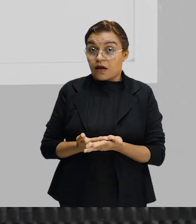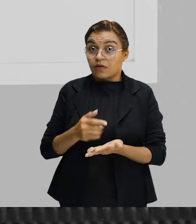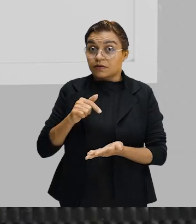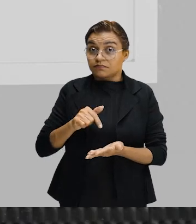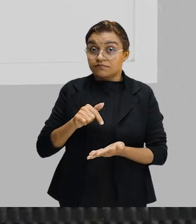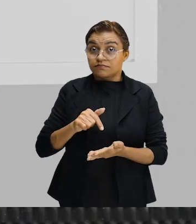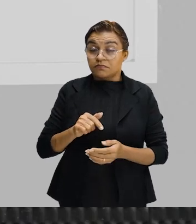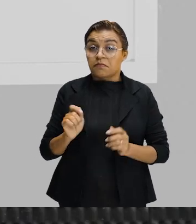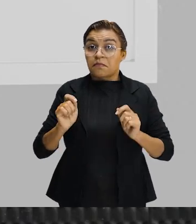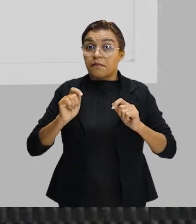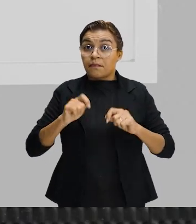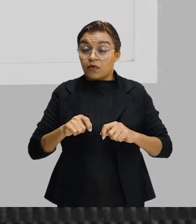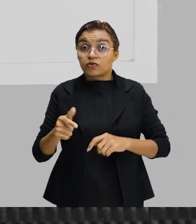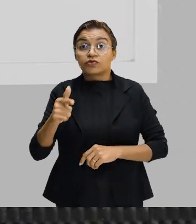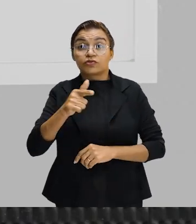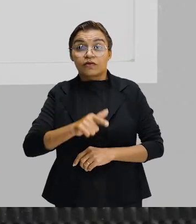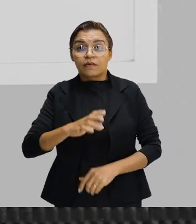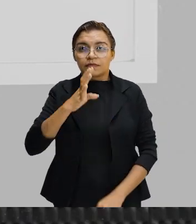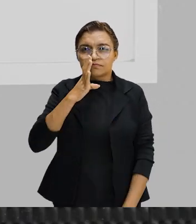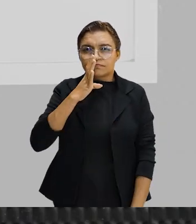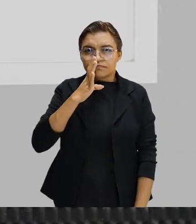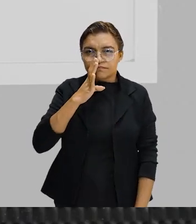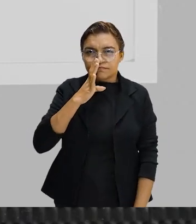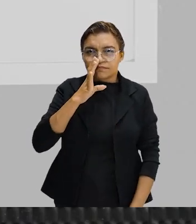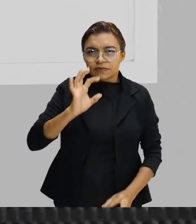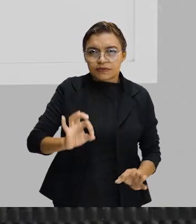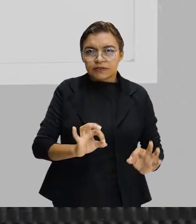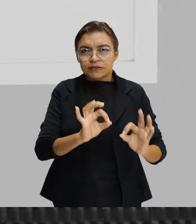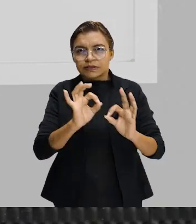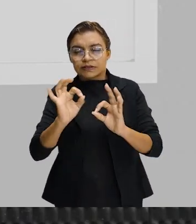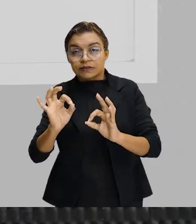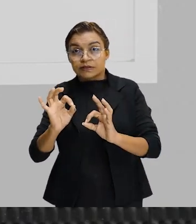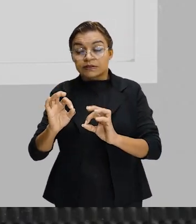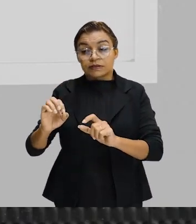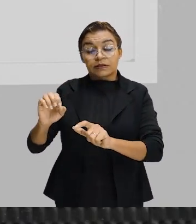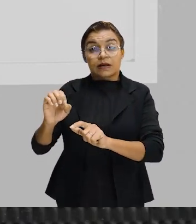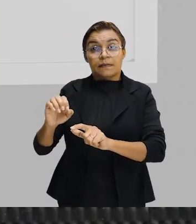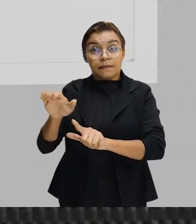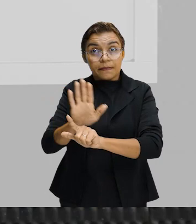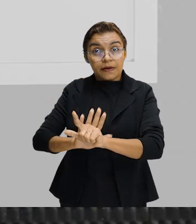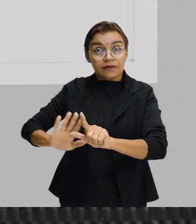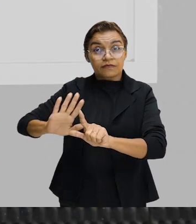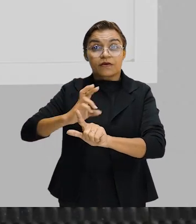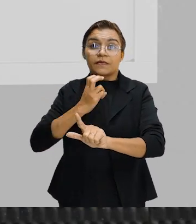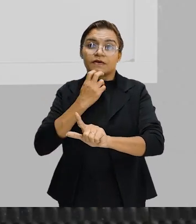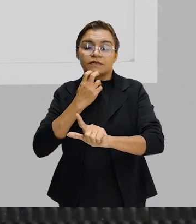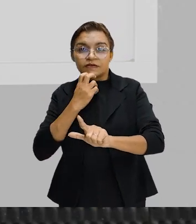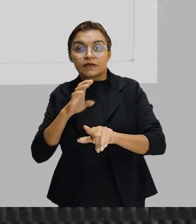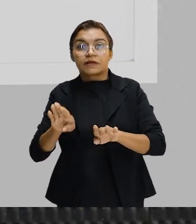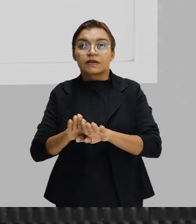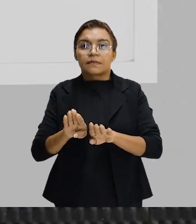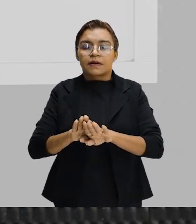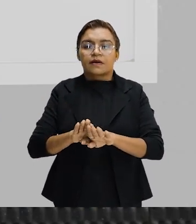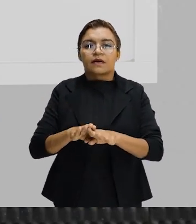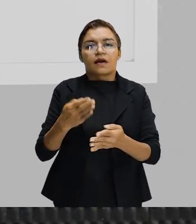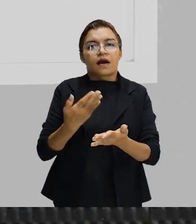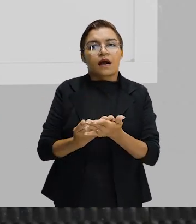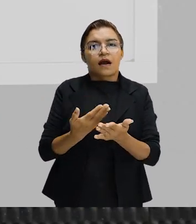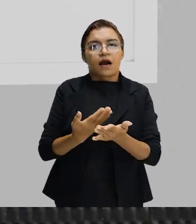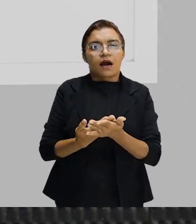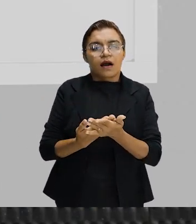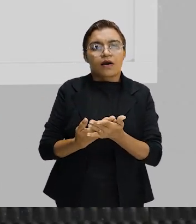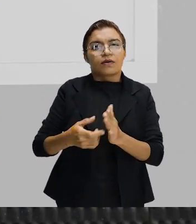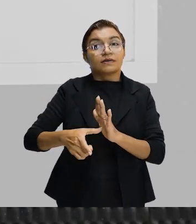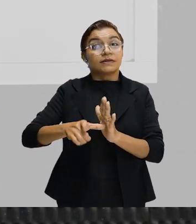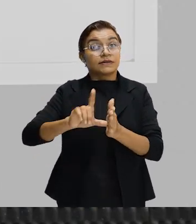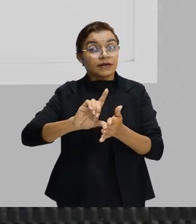Esta aula ela pode ser revista lá na plataforma Gonçalves Dias. Lá você vai encontrar esta aula aqui, aulas anteriores a essa e